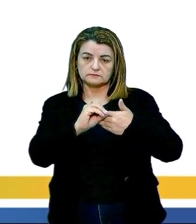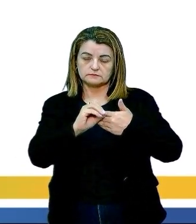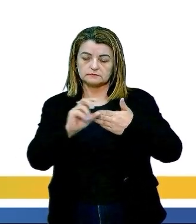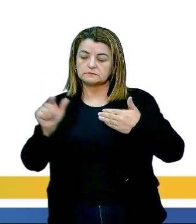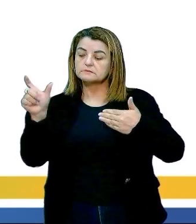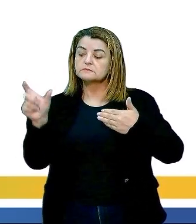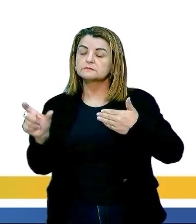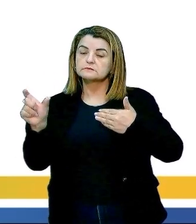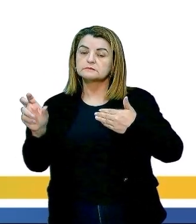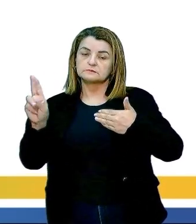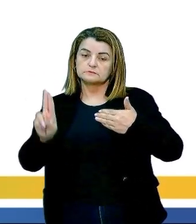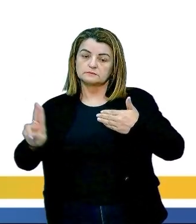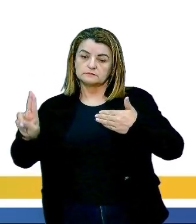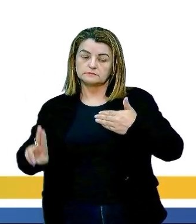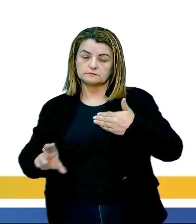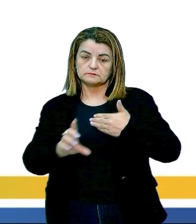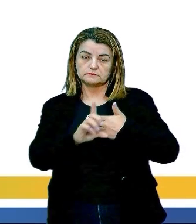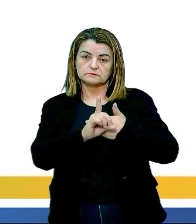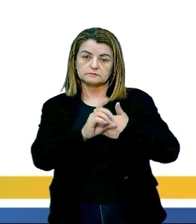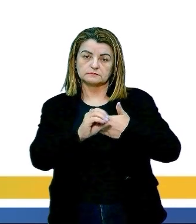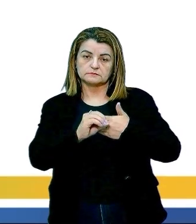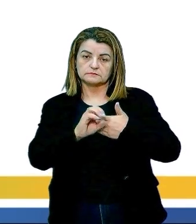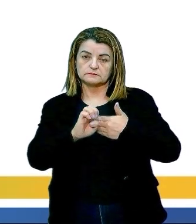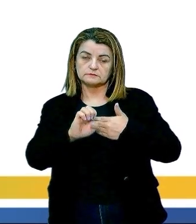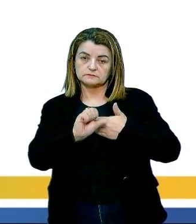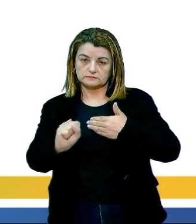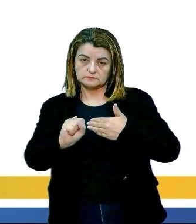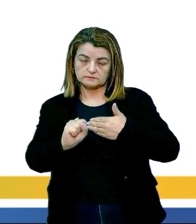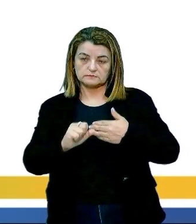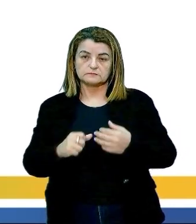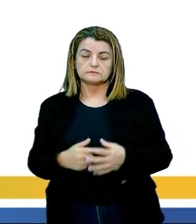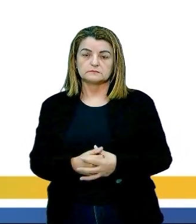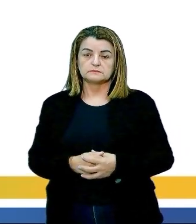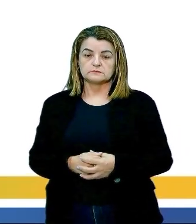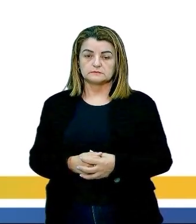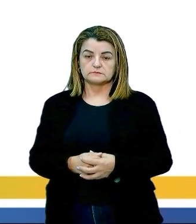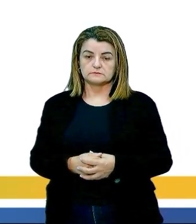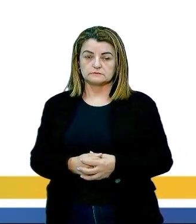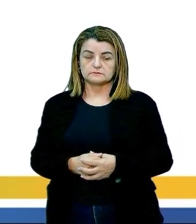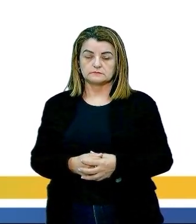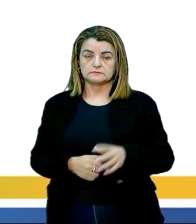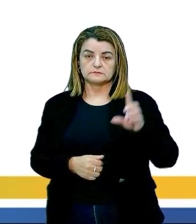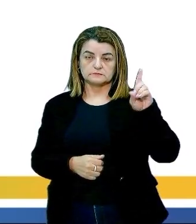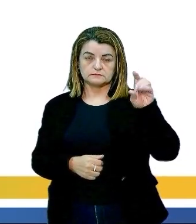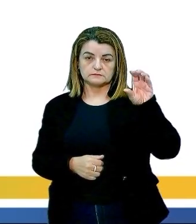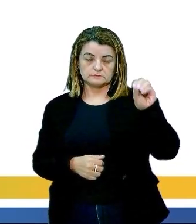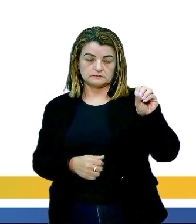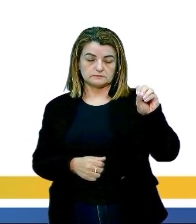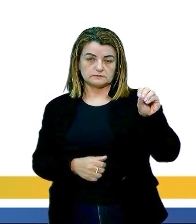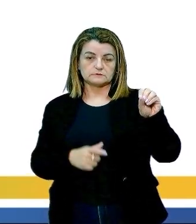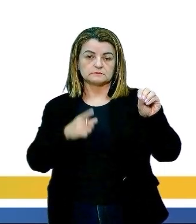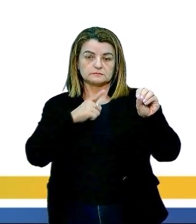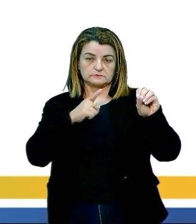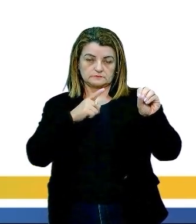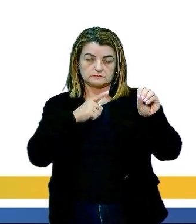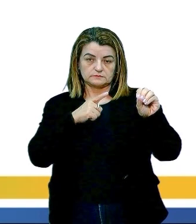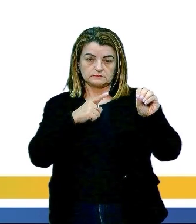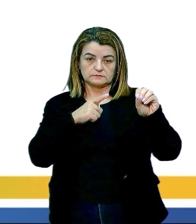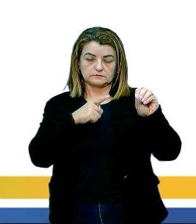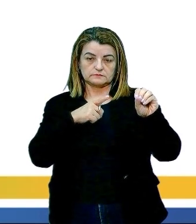quem são as pessoas que vão utilizar o does, ok? No do, nós temos as